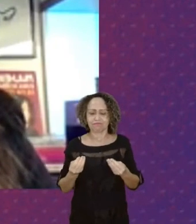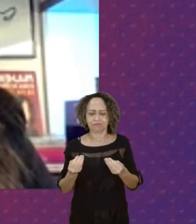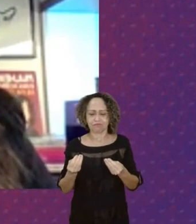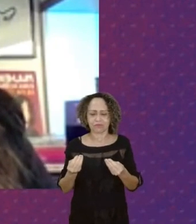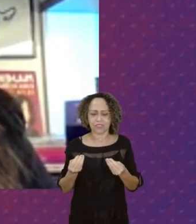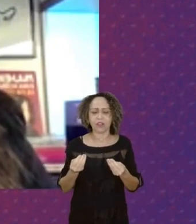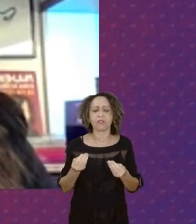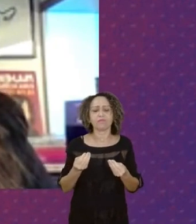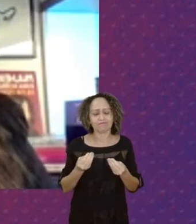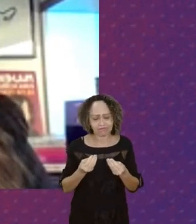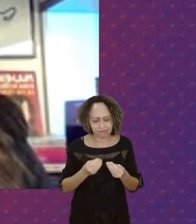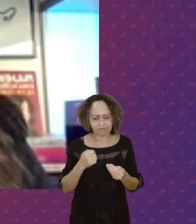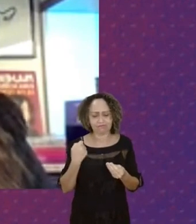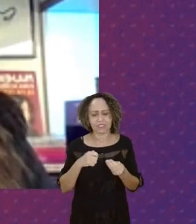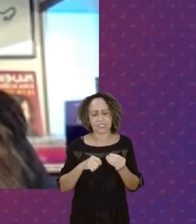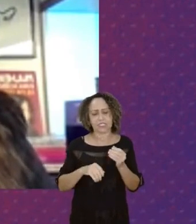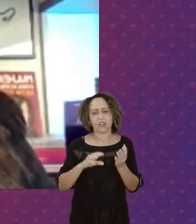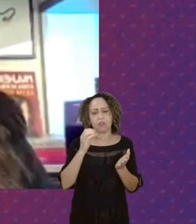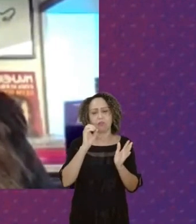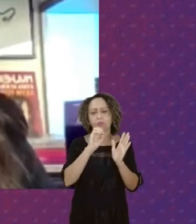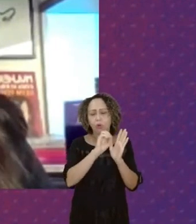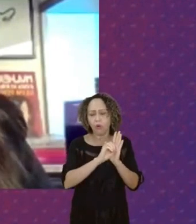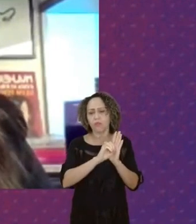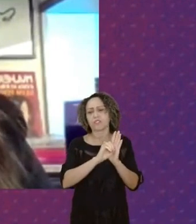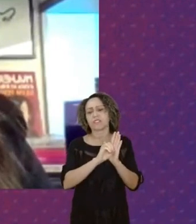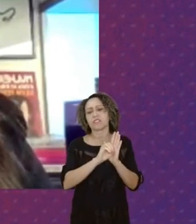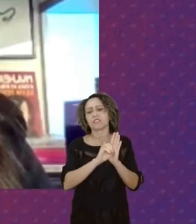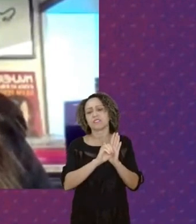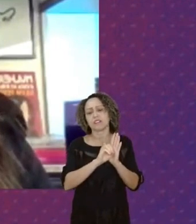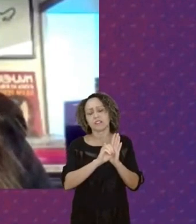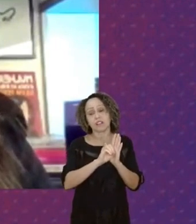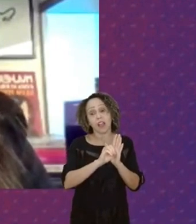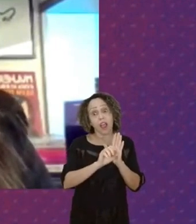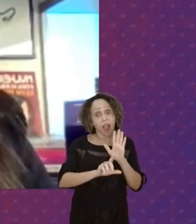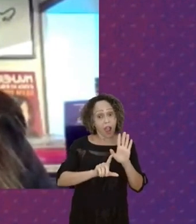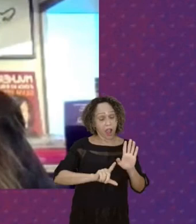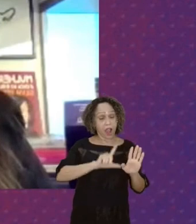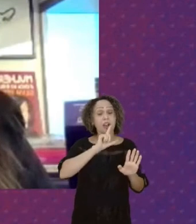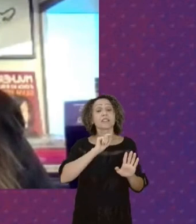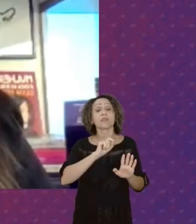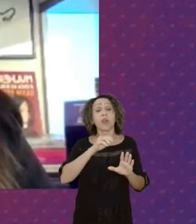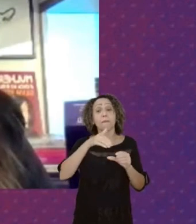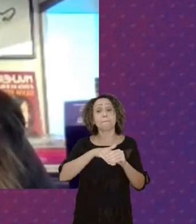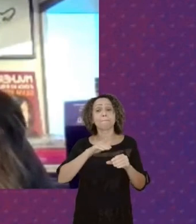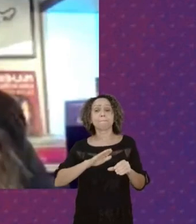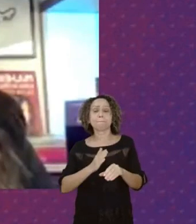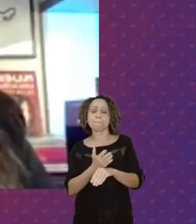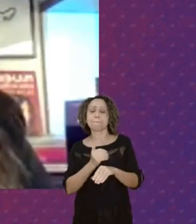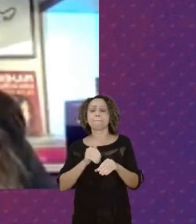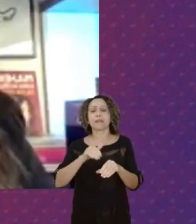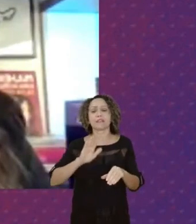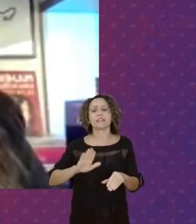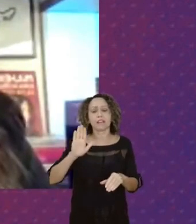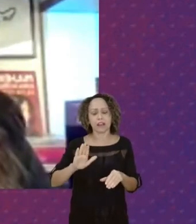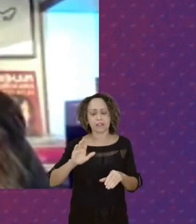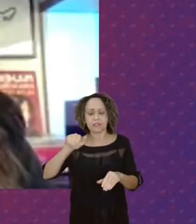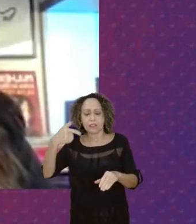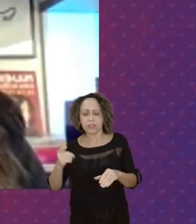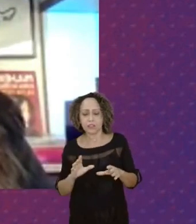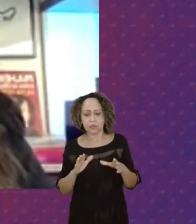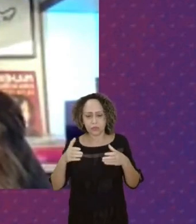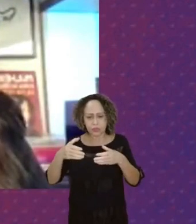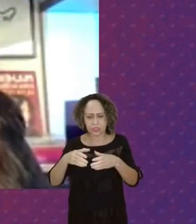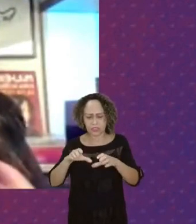suas candidaturas, vocês são chamadas de pré-candidatas. Depois das convenções é que os partidos